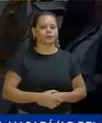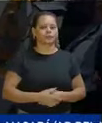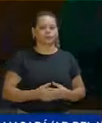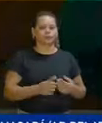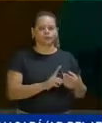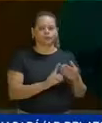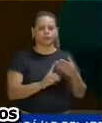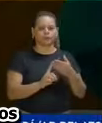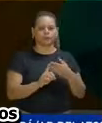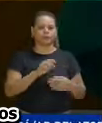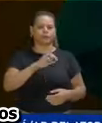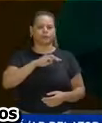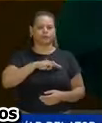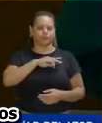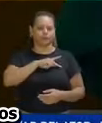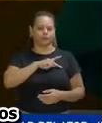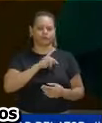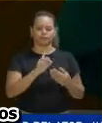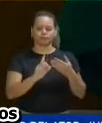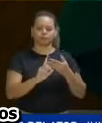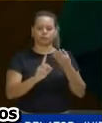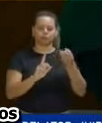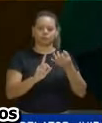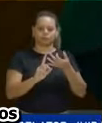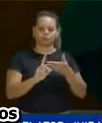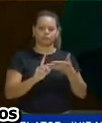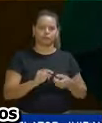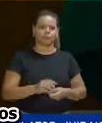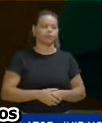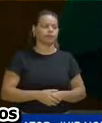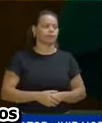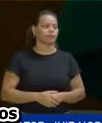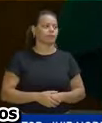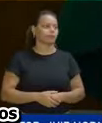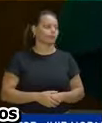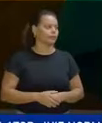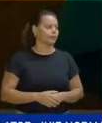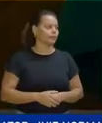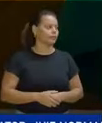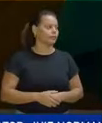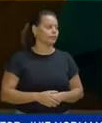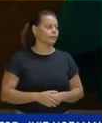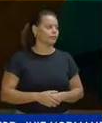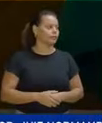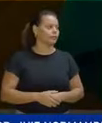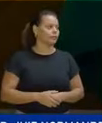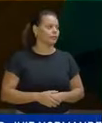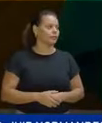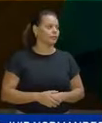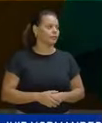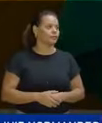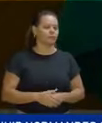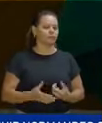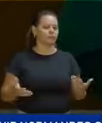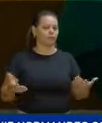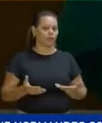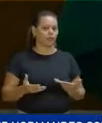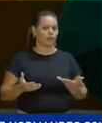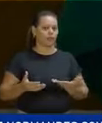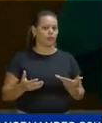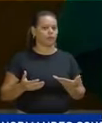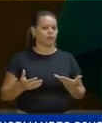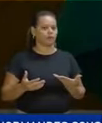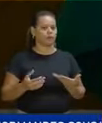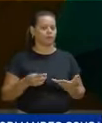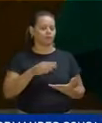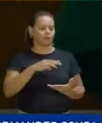Eleitoral. Excelentíssimo senhor presidente, excelentíssimo Foco na julgadores, Procuradora Regional nobres Eleitoral, advogados aqui doutora presentes. Sara O Cavalcante. Ministério Doutora Público Sara Eleitoral vai Cavalcante é reiterar